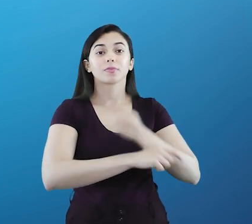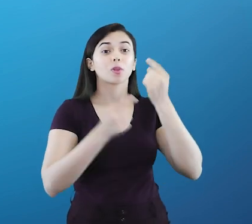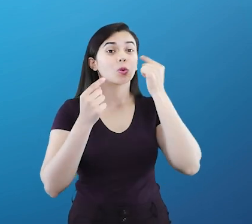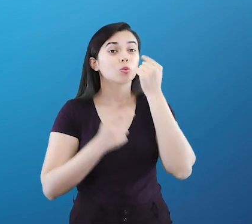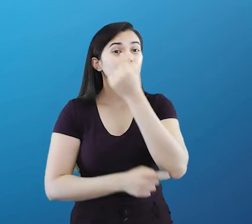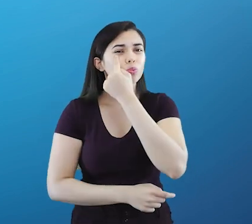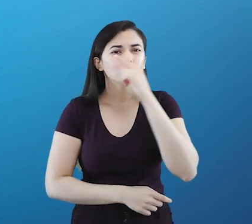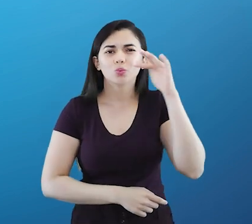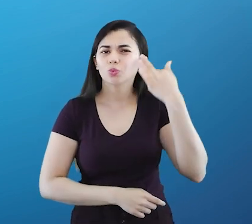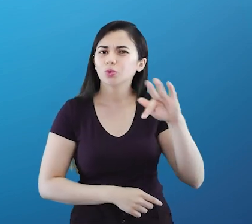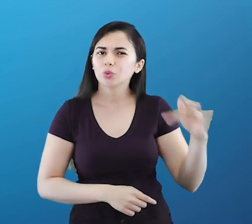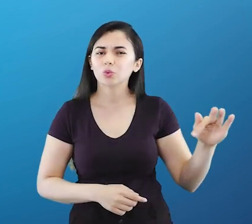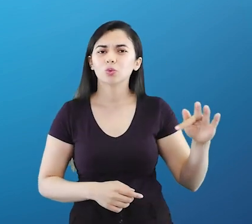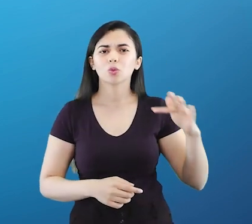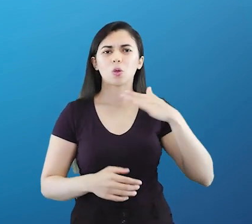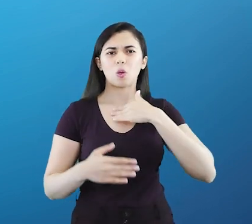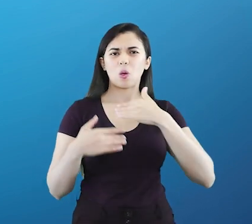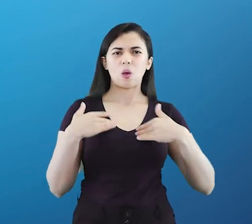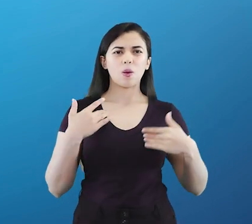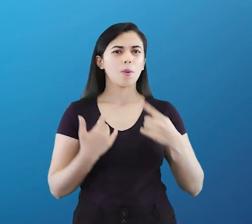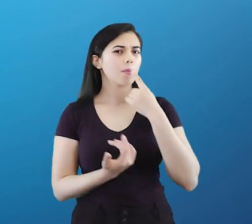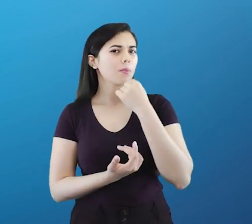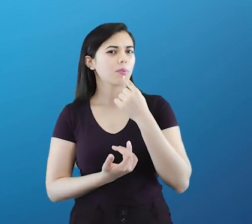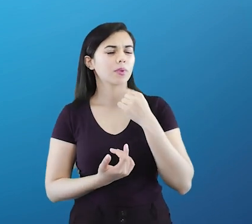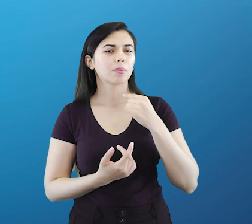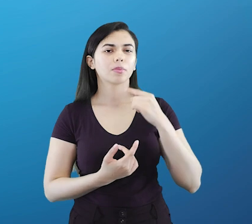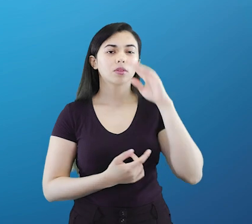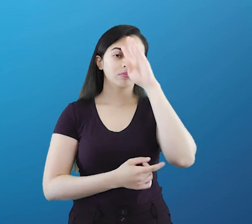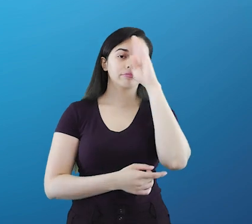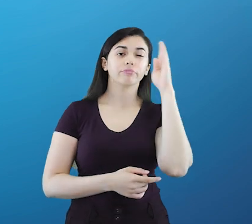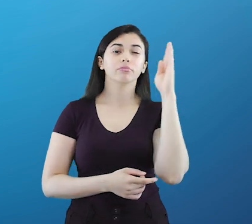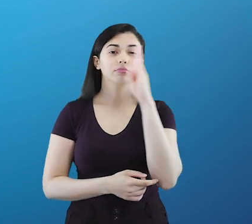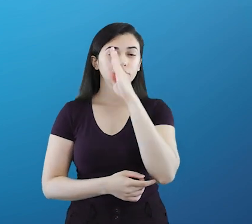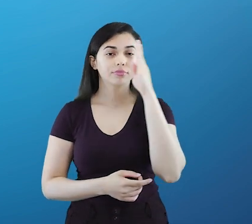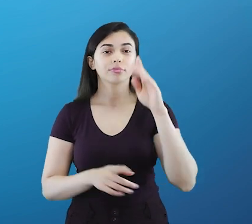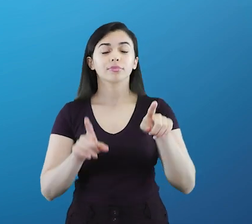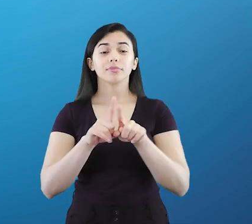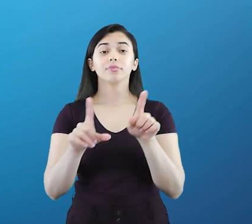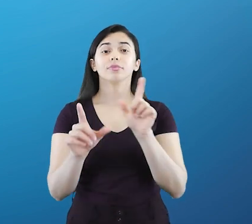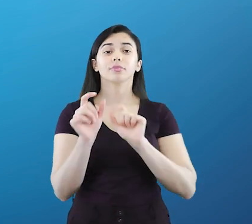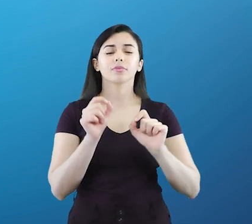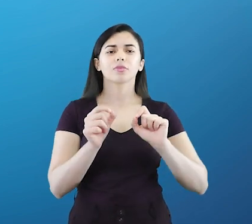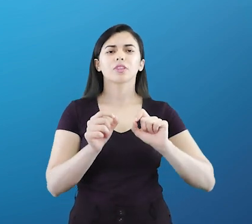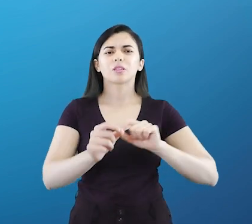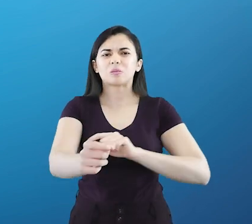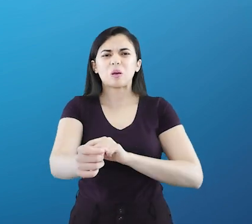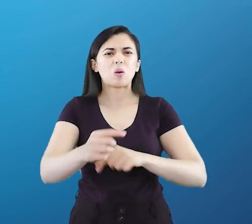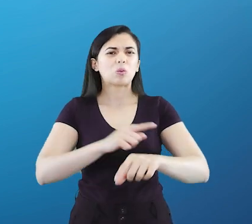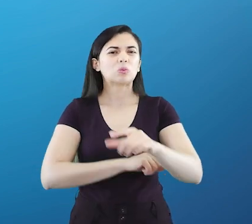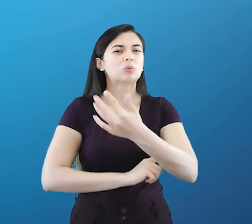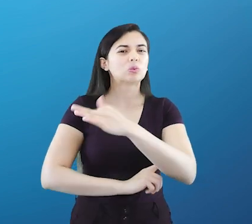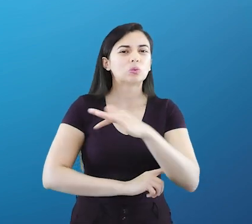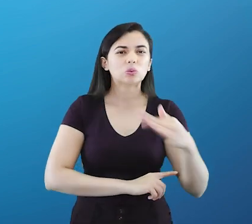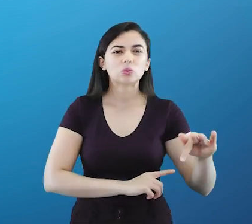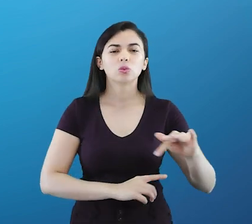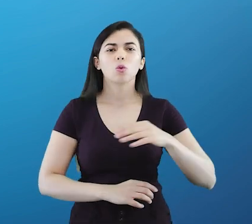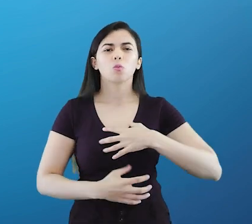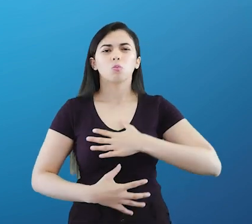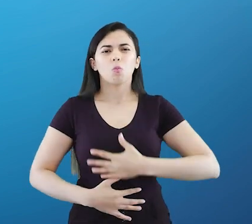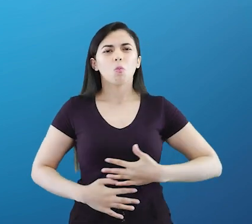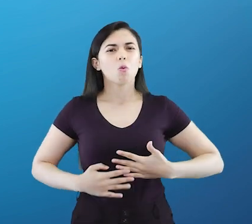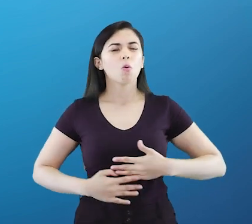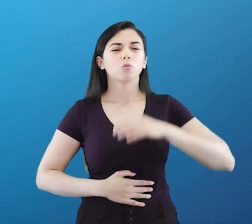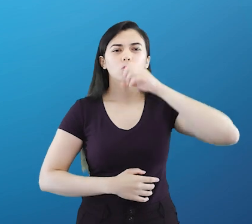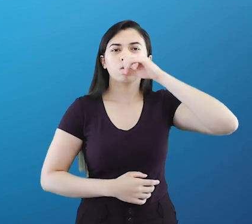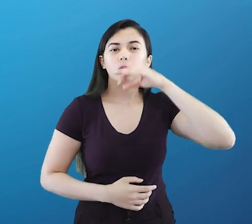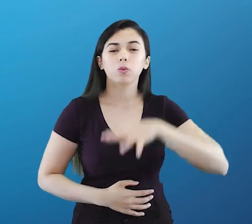dos olhos, manchas vermelhas, tontura, dores nas articulações, náuseas e